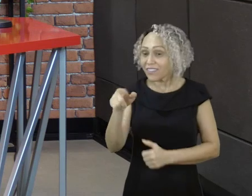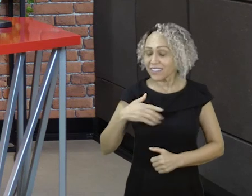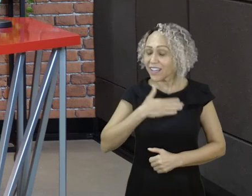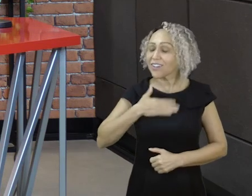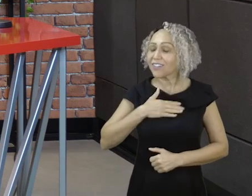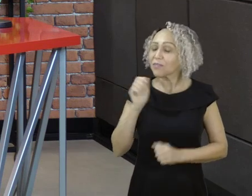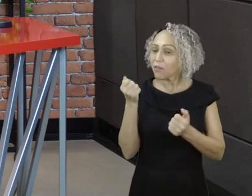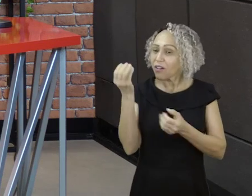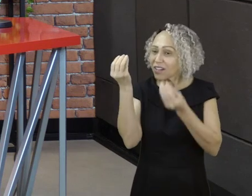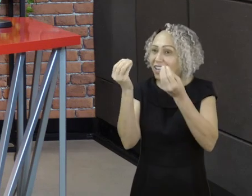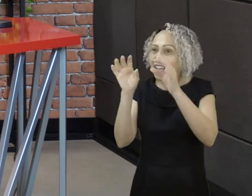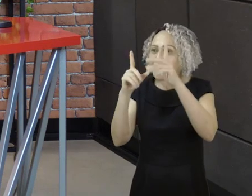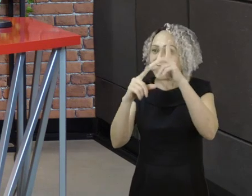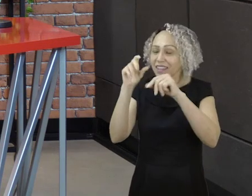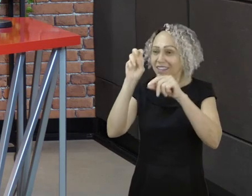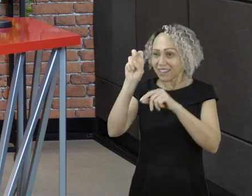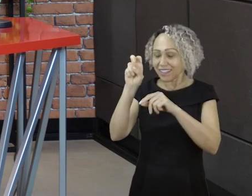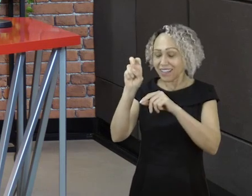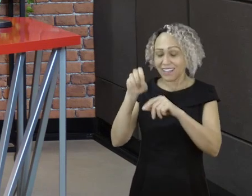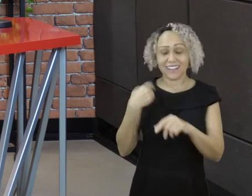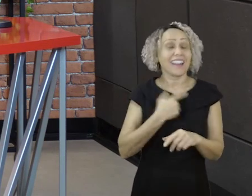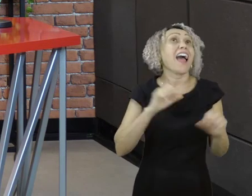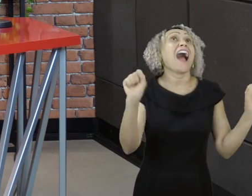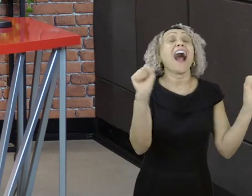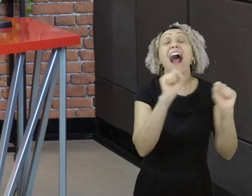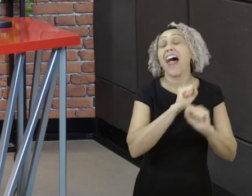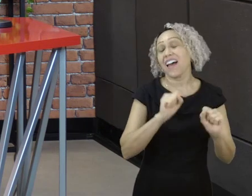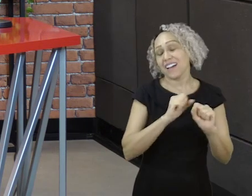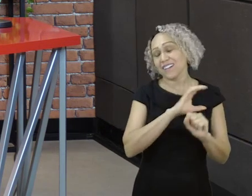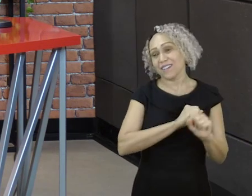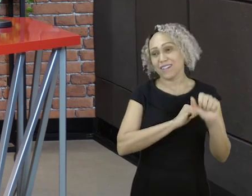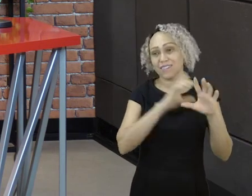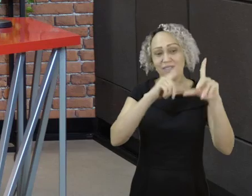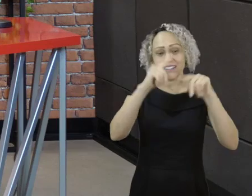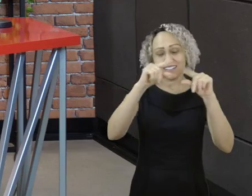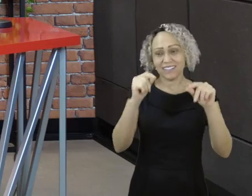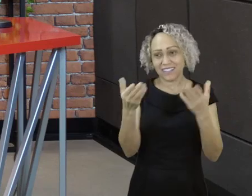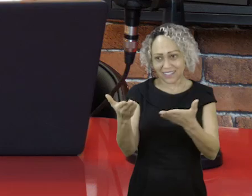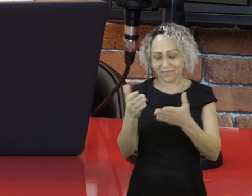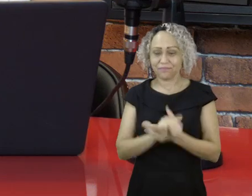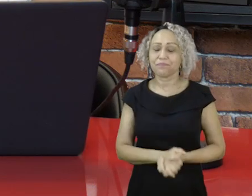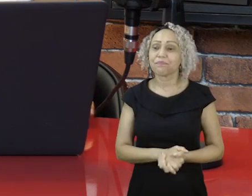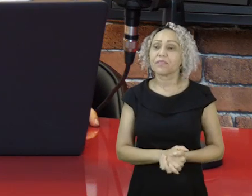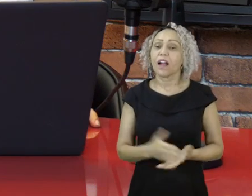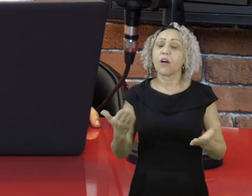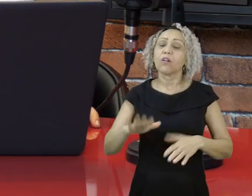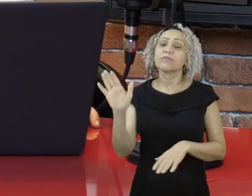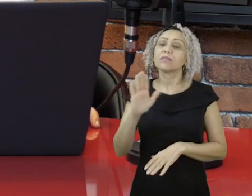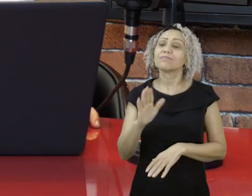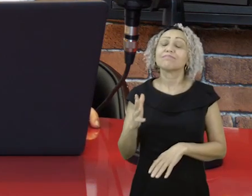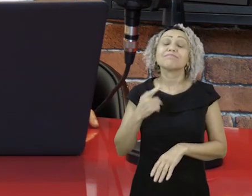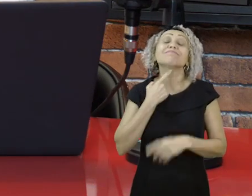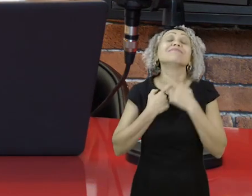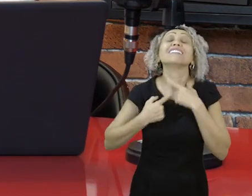E se você gostou, pode deixar 5 estrelas na avaliação. Afinal, a gente ama estrelas. Bem, agora eu me despeço